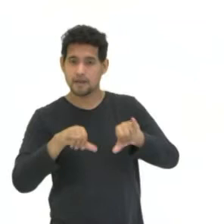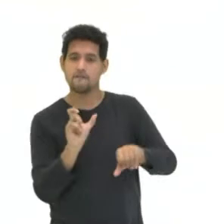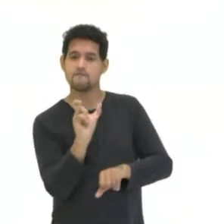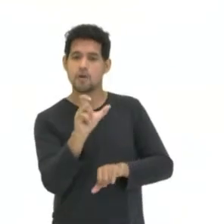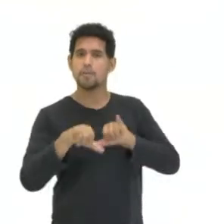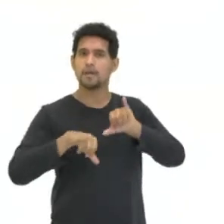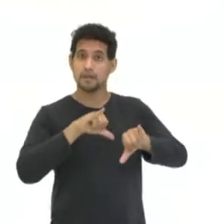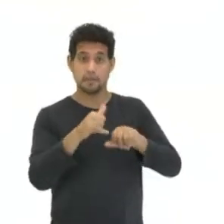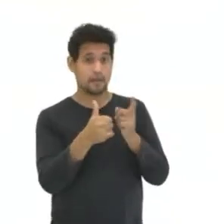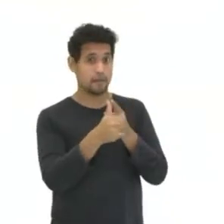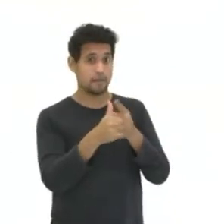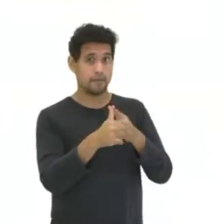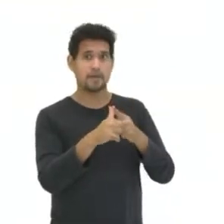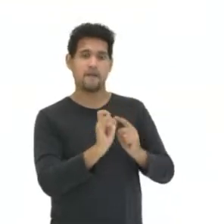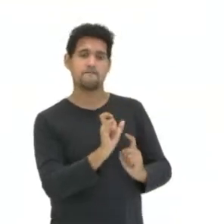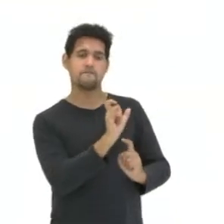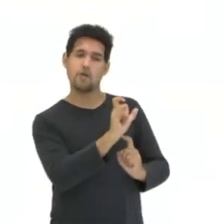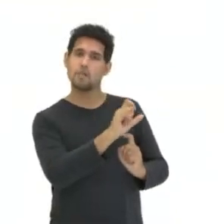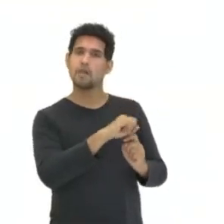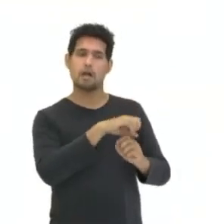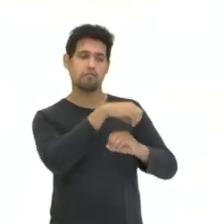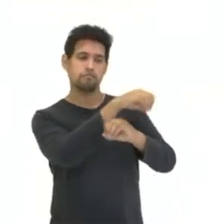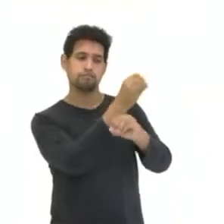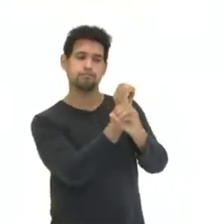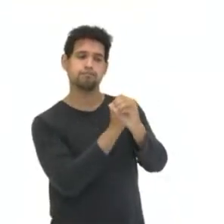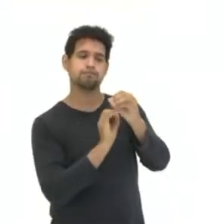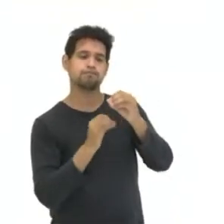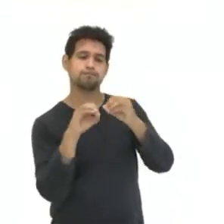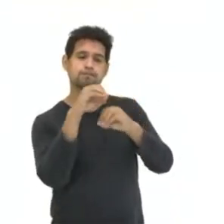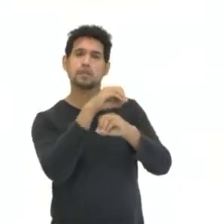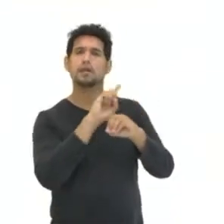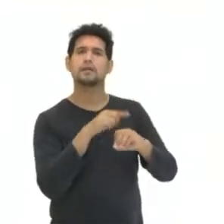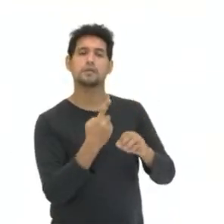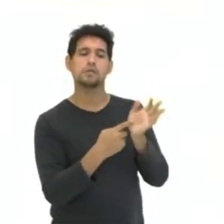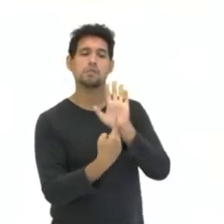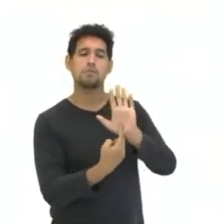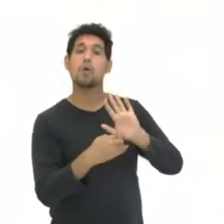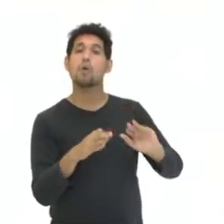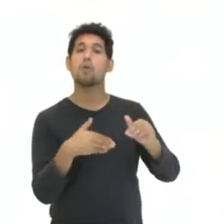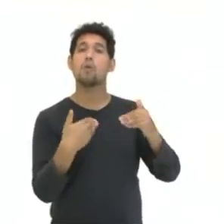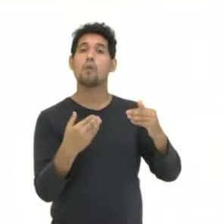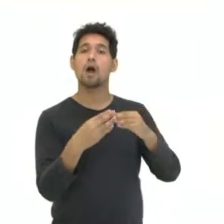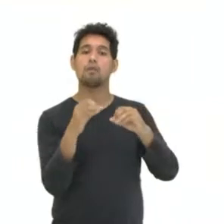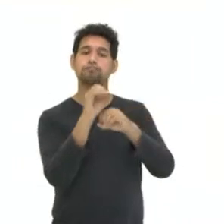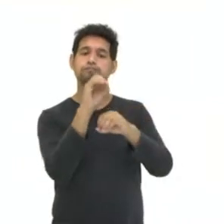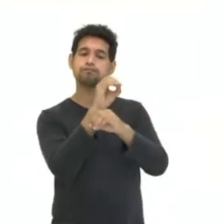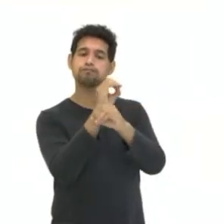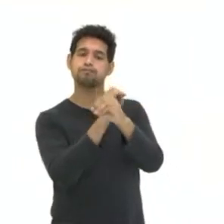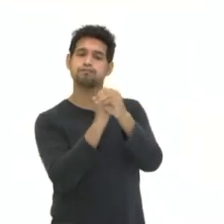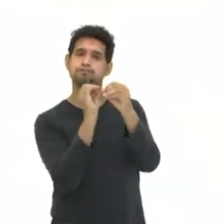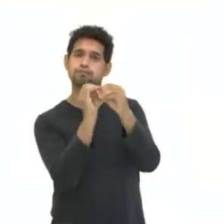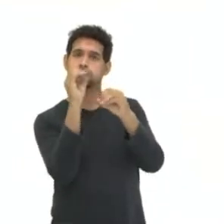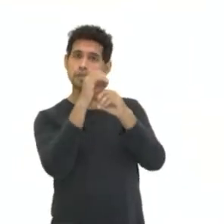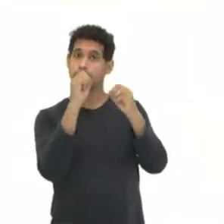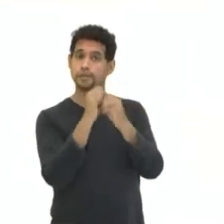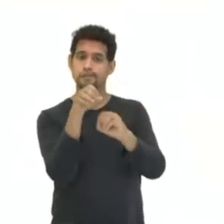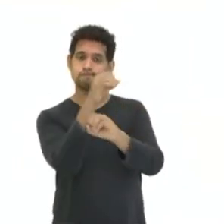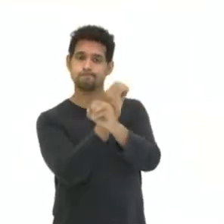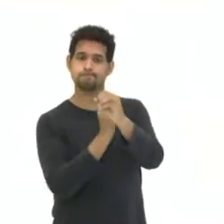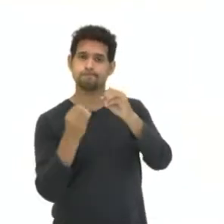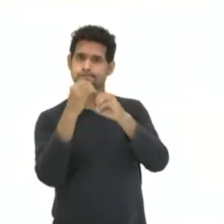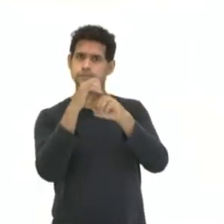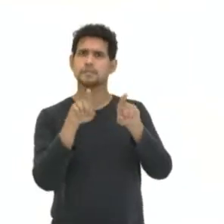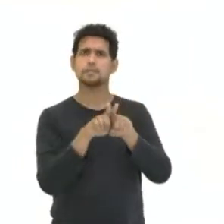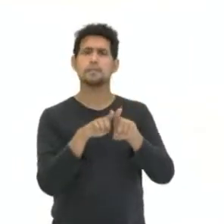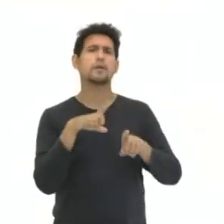fórmula molecular, aonde nós indicamos quais átomos compõem a molécula, a substância, e